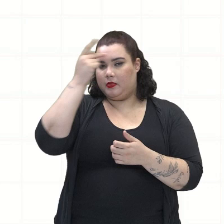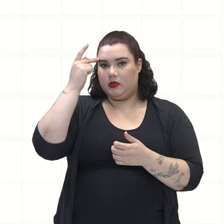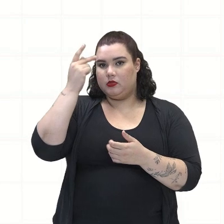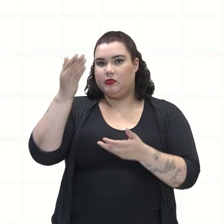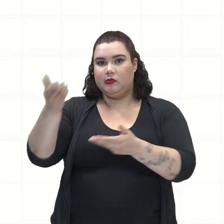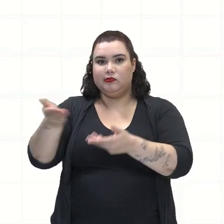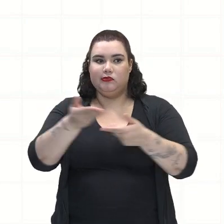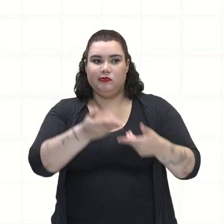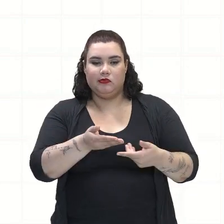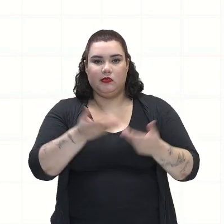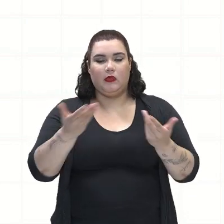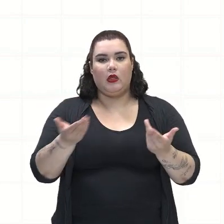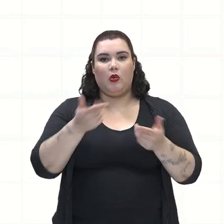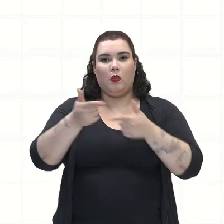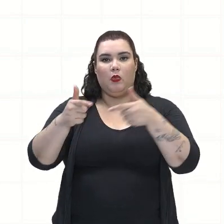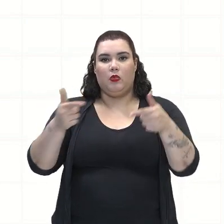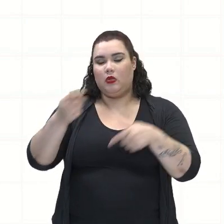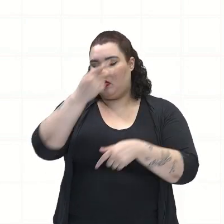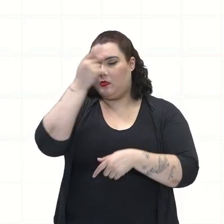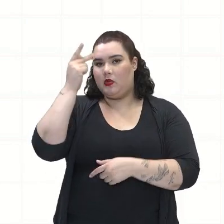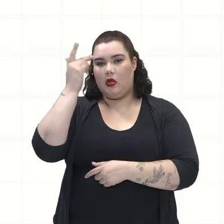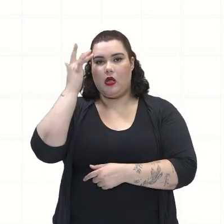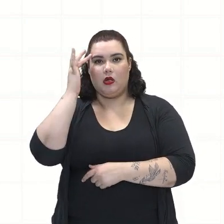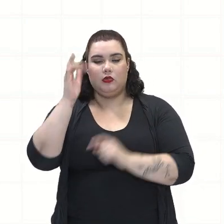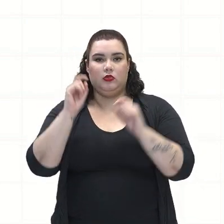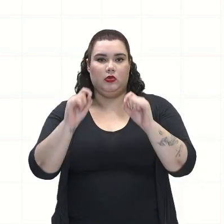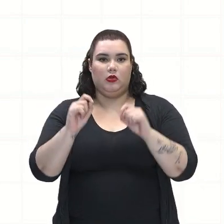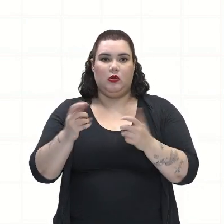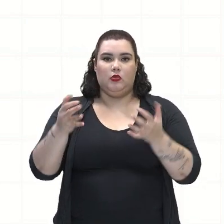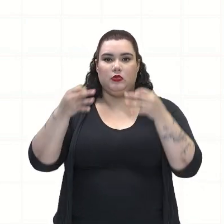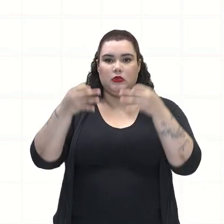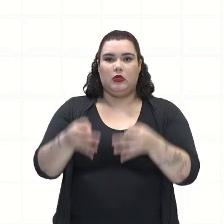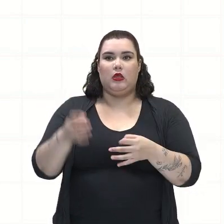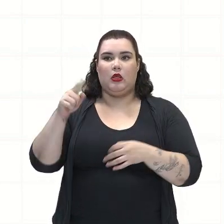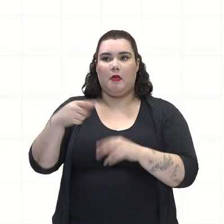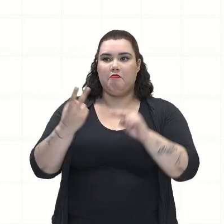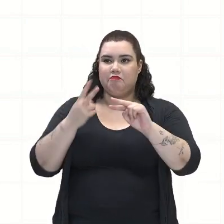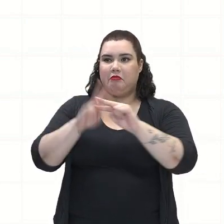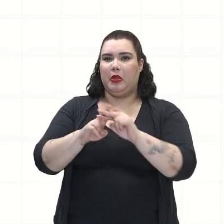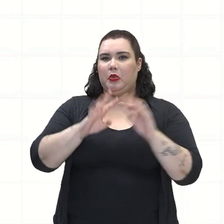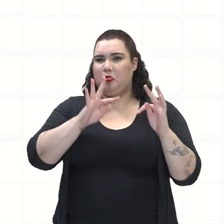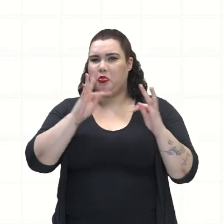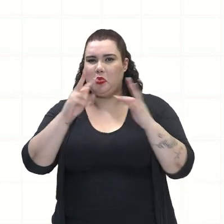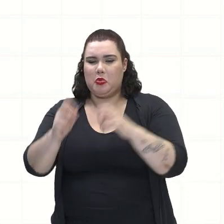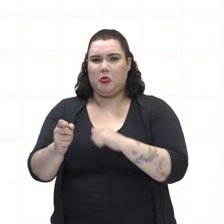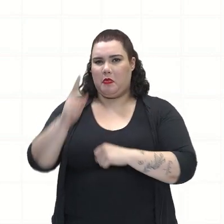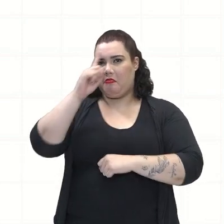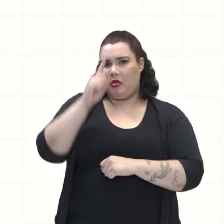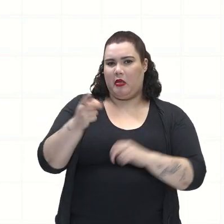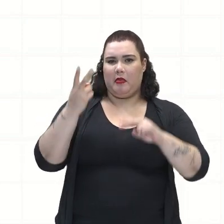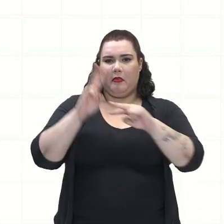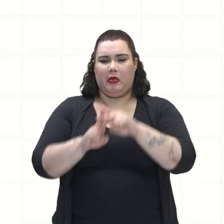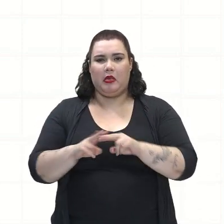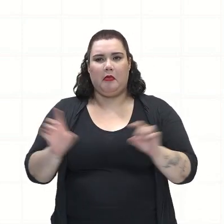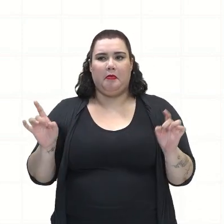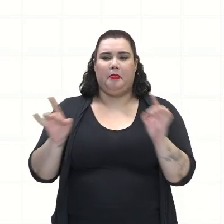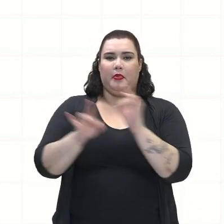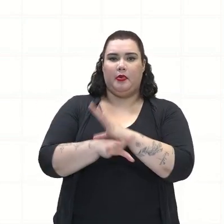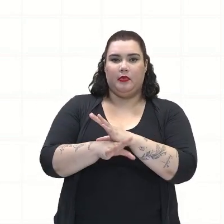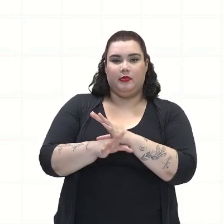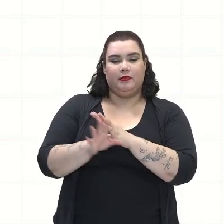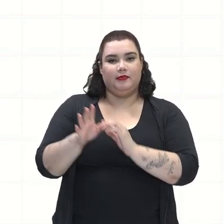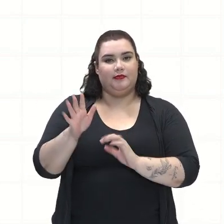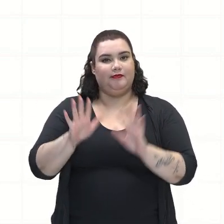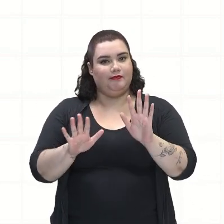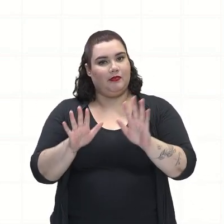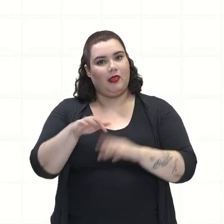né? E enquanto as pessoas ali acham que o ideal é prender mesmo todo mundo, manda prender todo mundo e pronto, né? Às vezes não